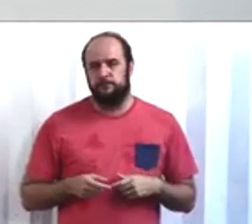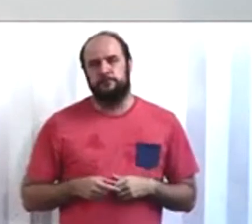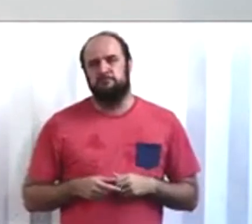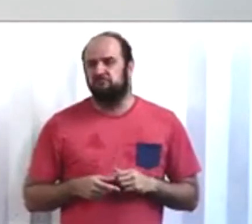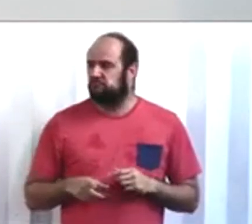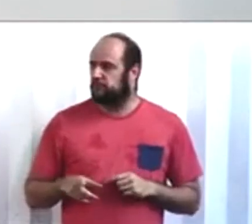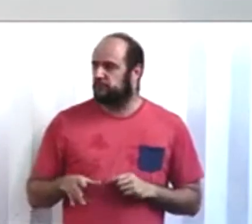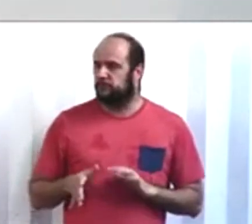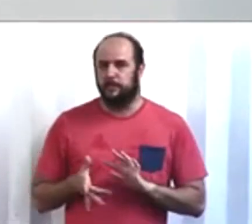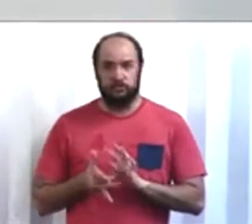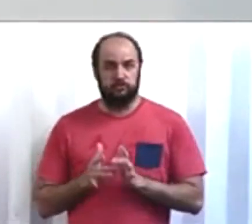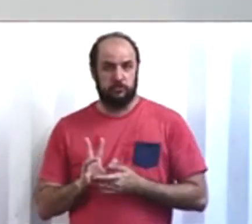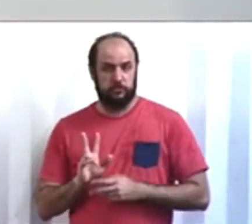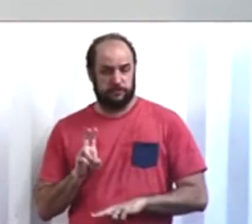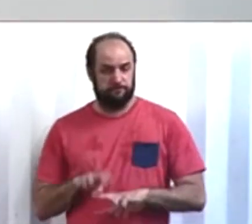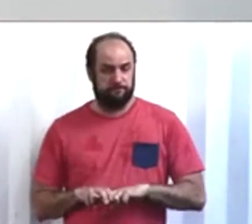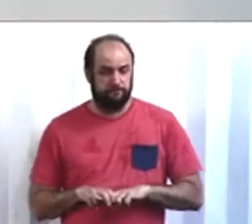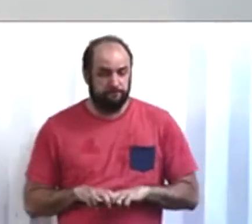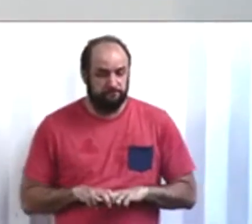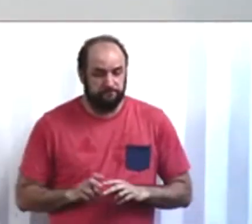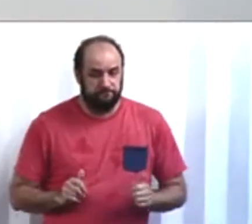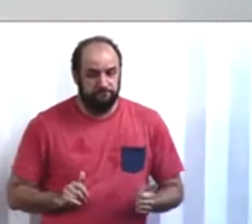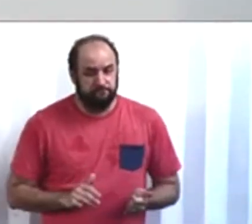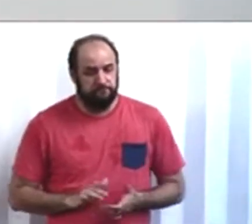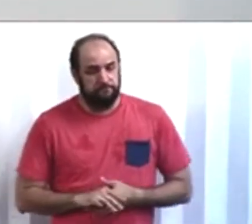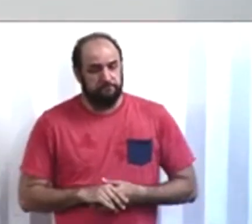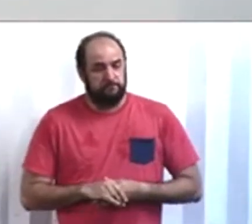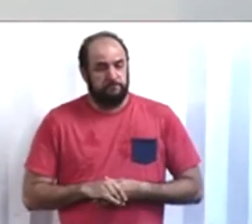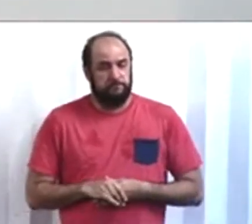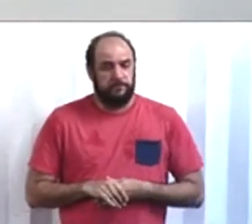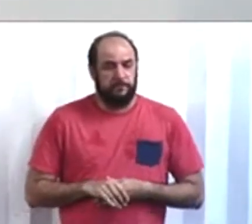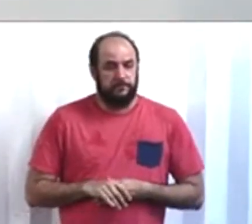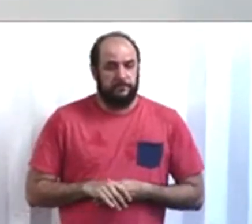Senhor Jesus está lá sentado na sinagoga,